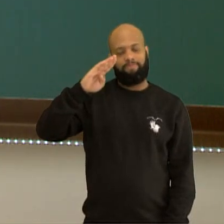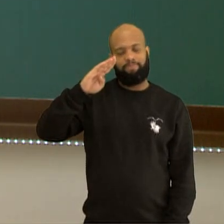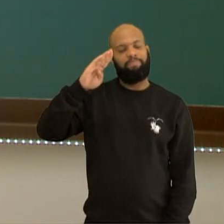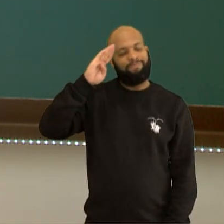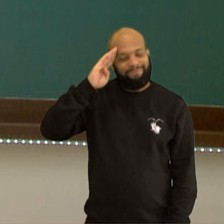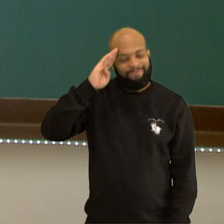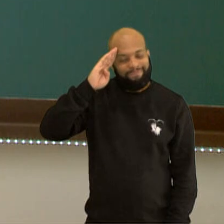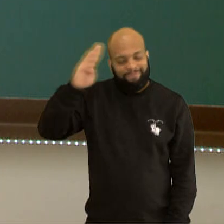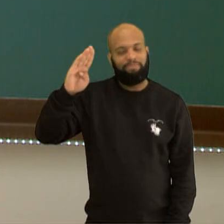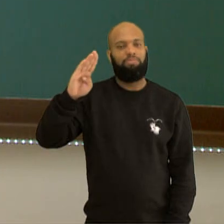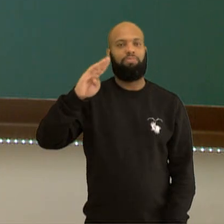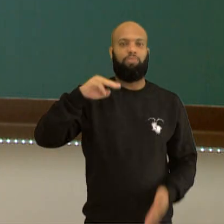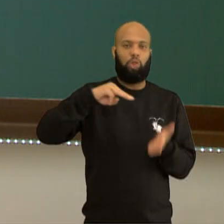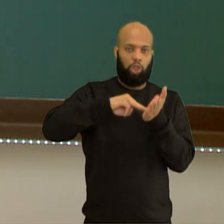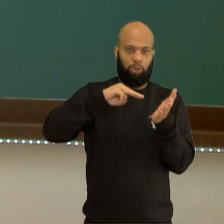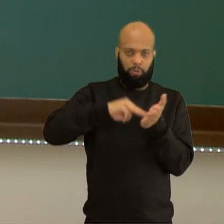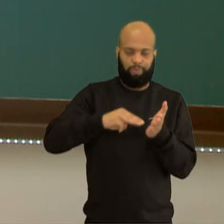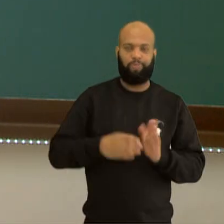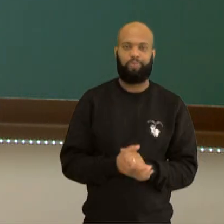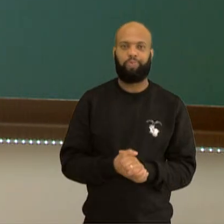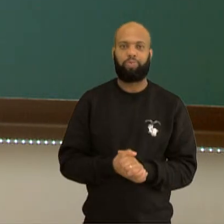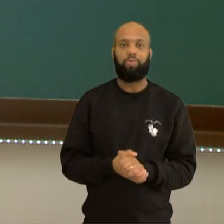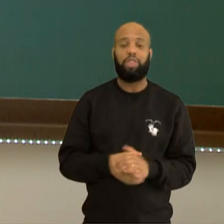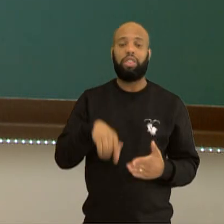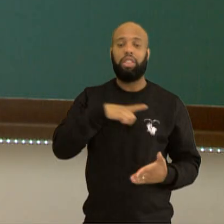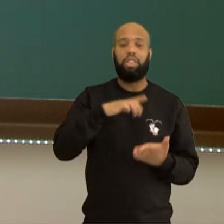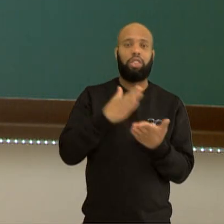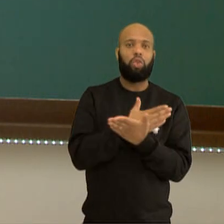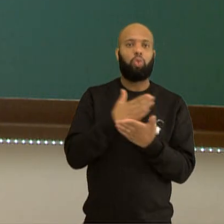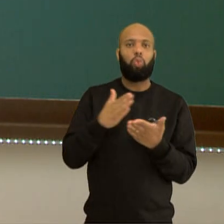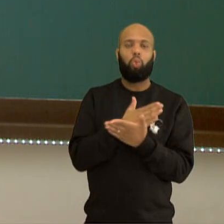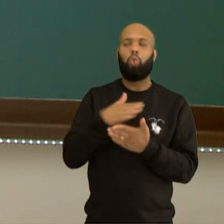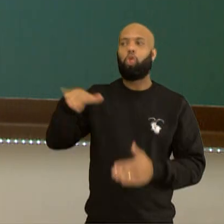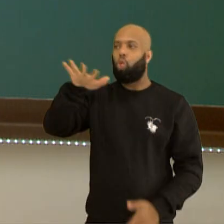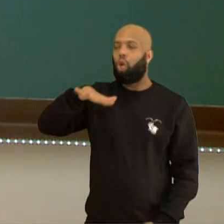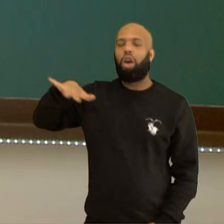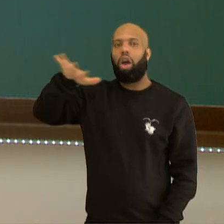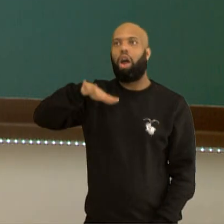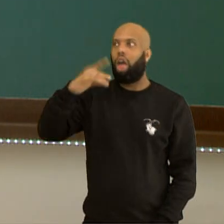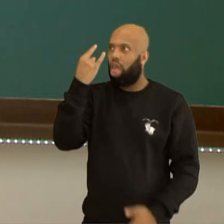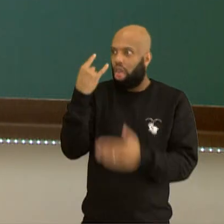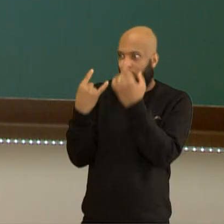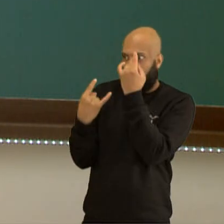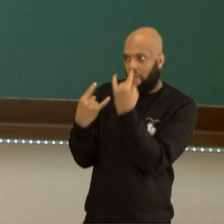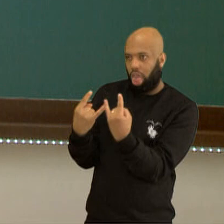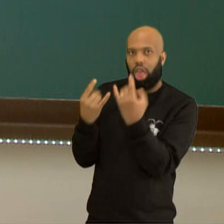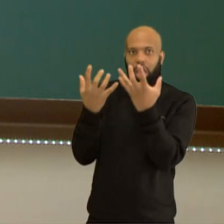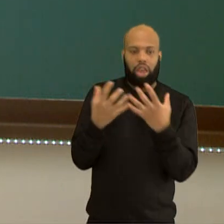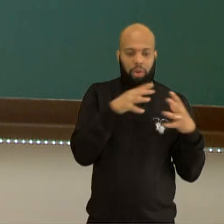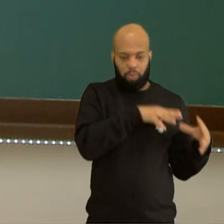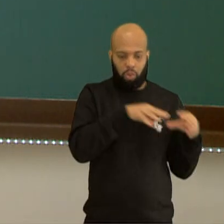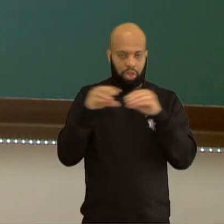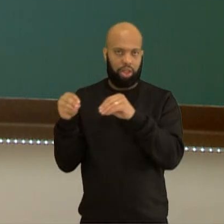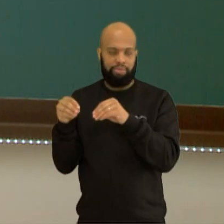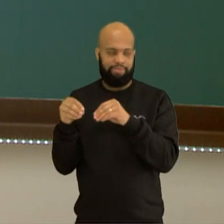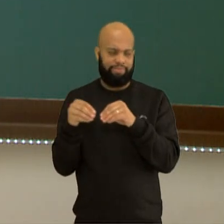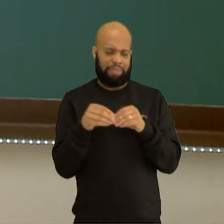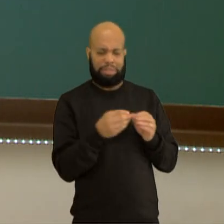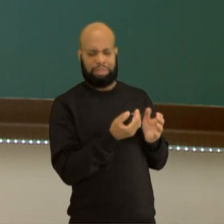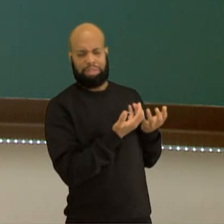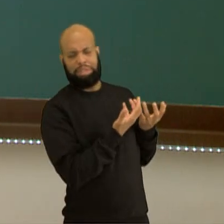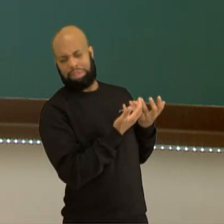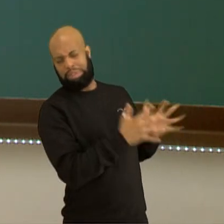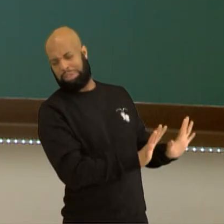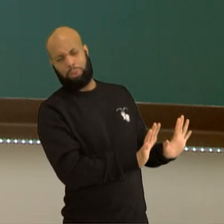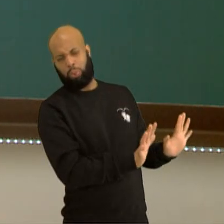deslocamento populacional no Brasil. E aí a gente tem áreas de atração populacional e outras áreas de